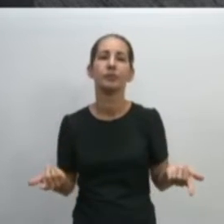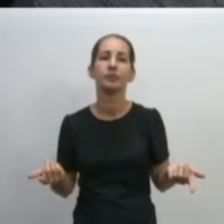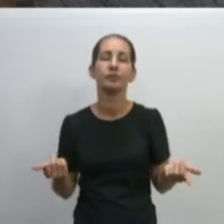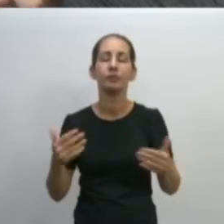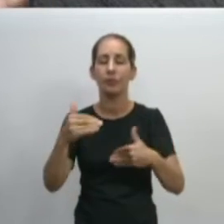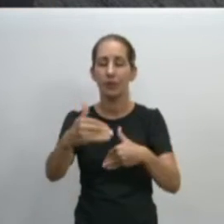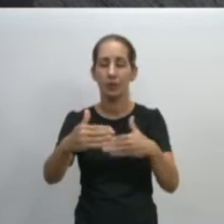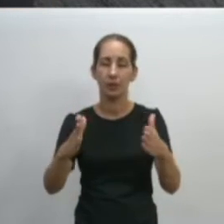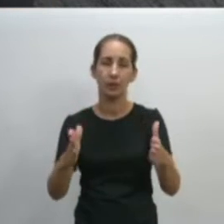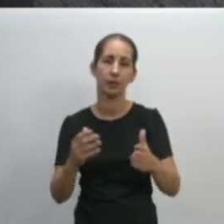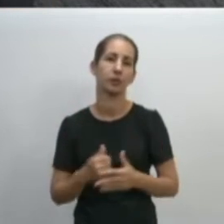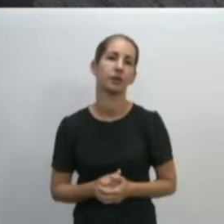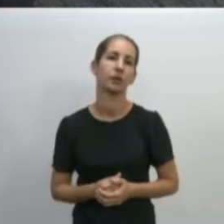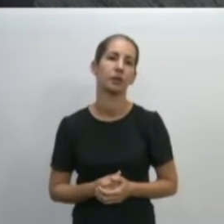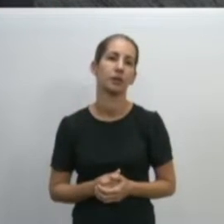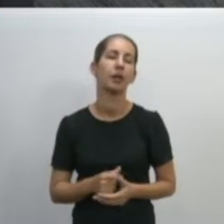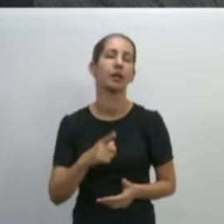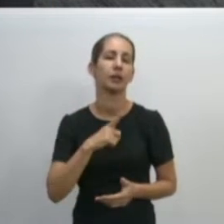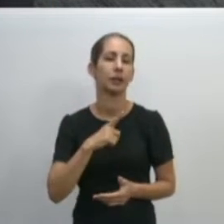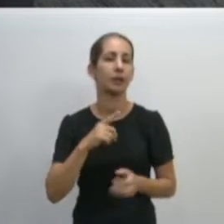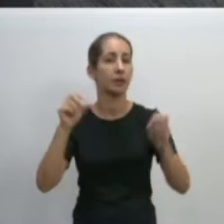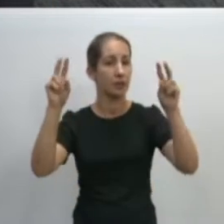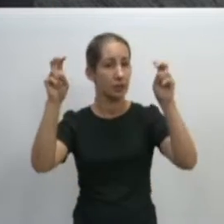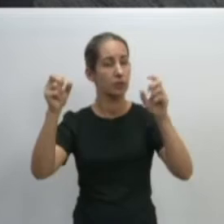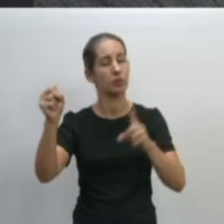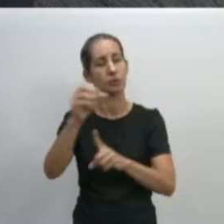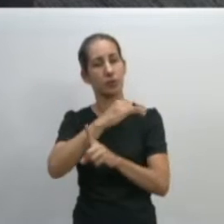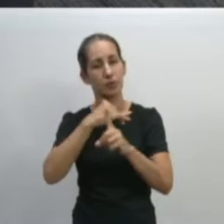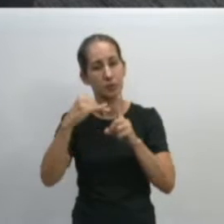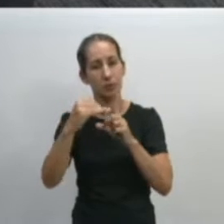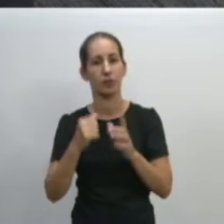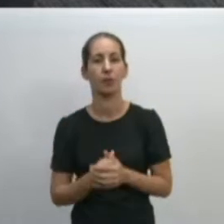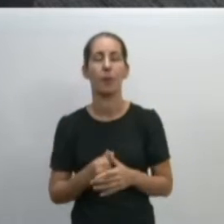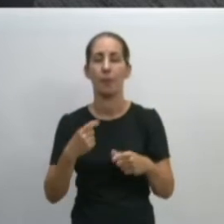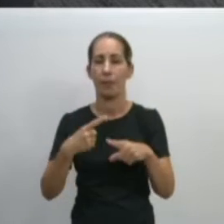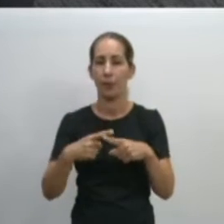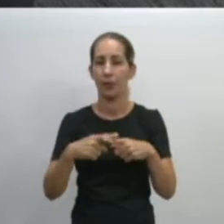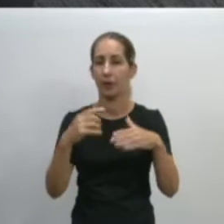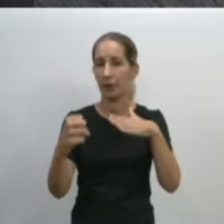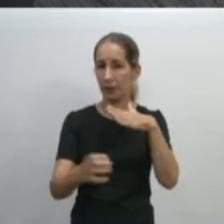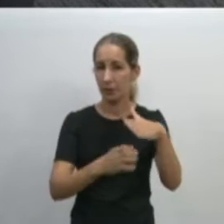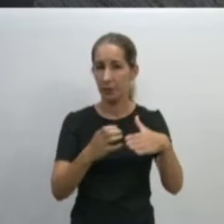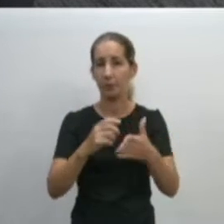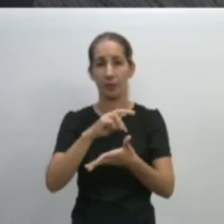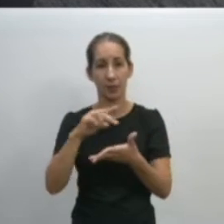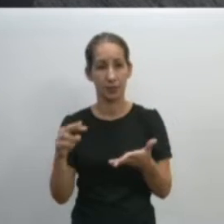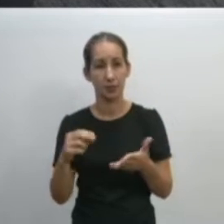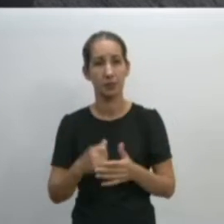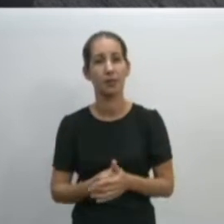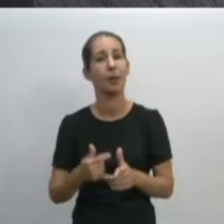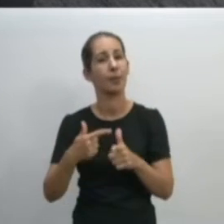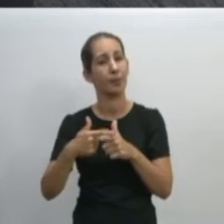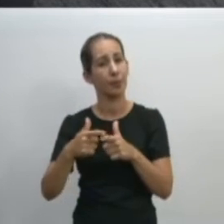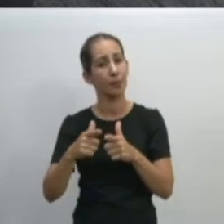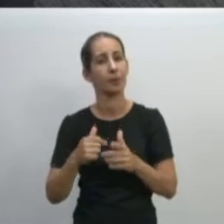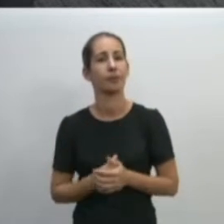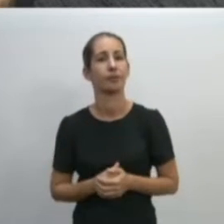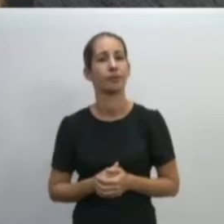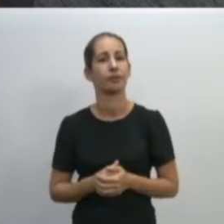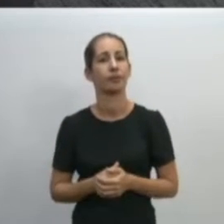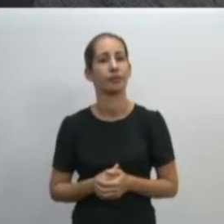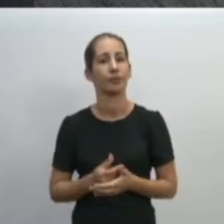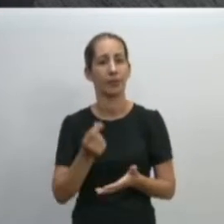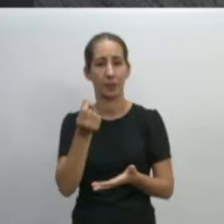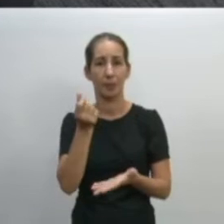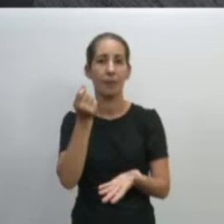naquela área. Existem as questões sociais, porque as empresas estão com prejuízo e a conta está